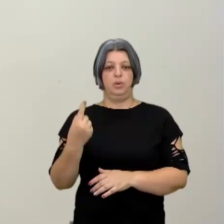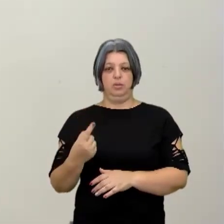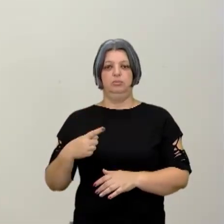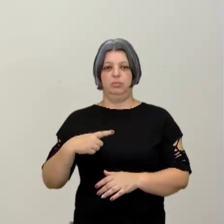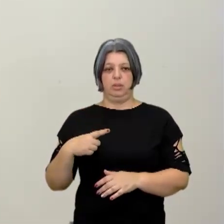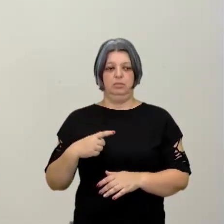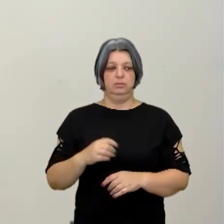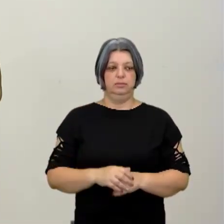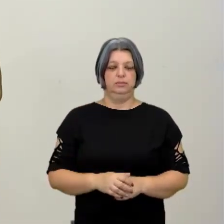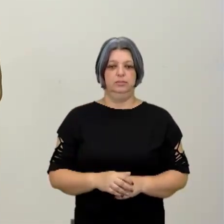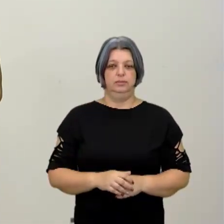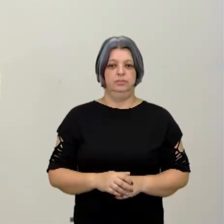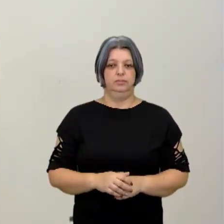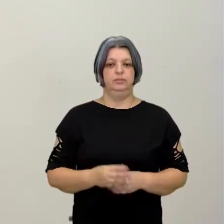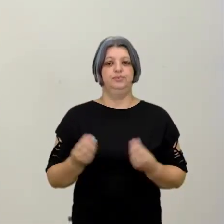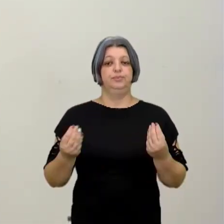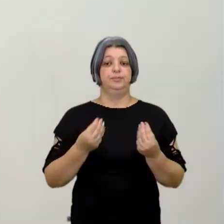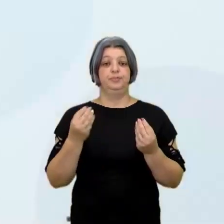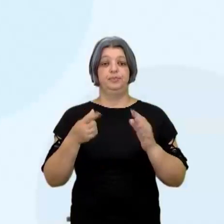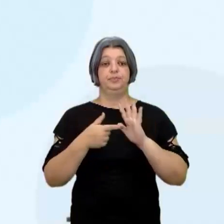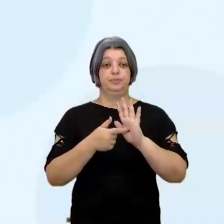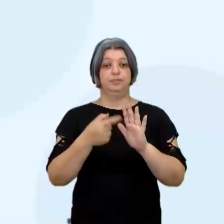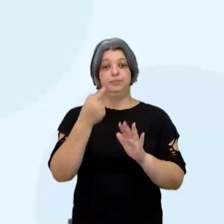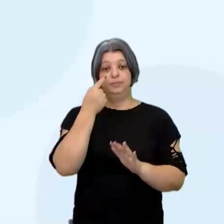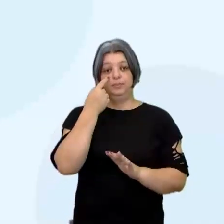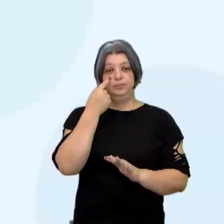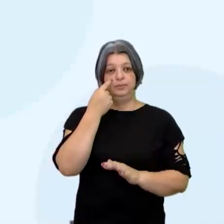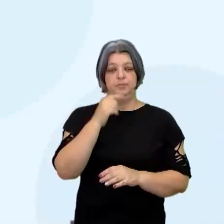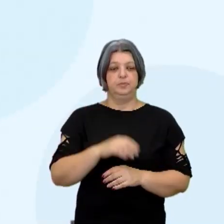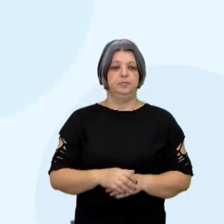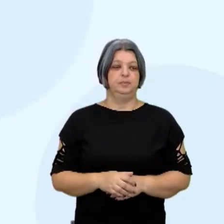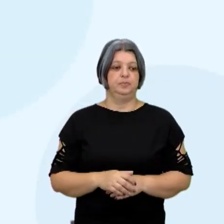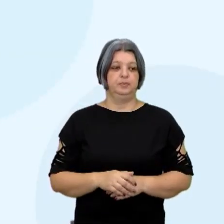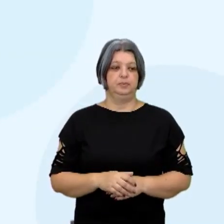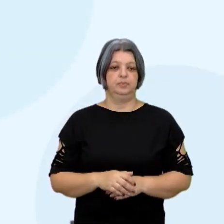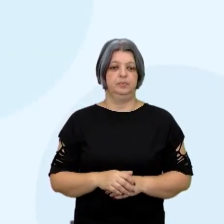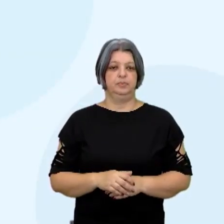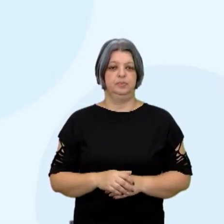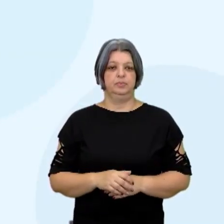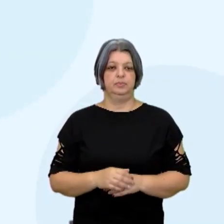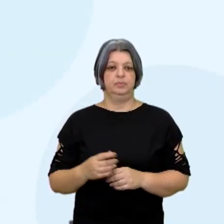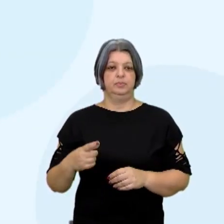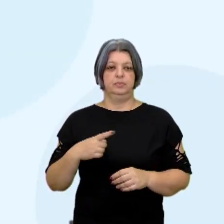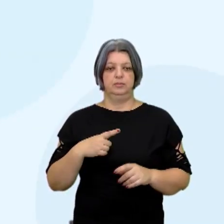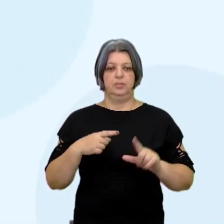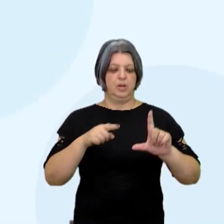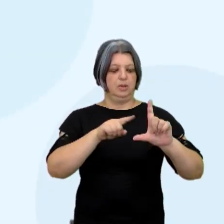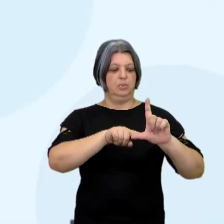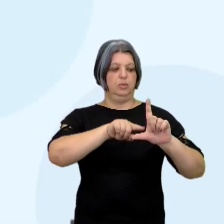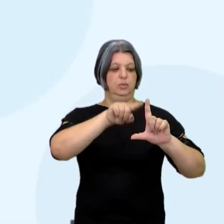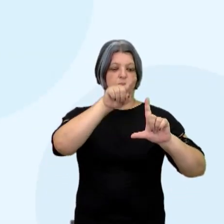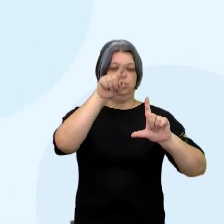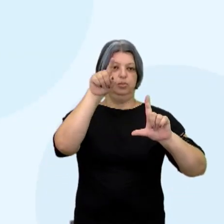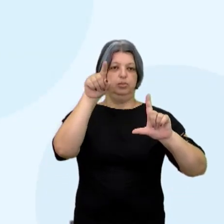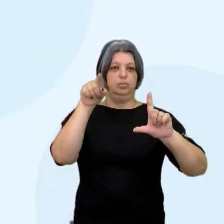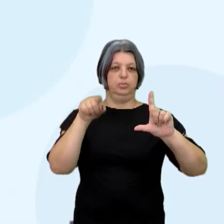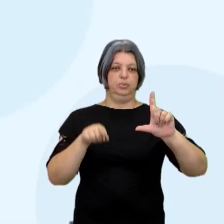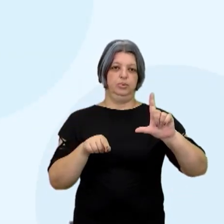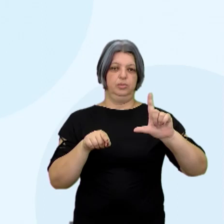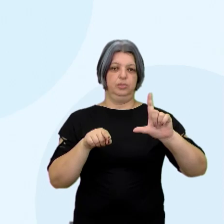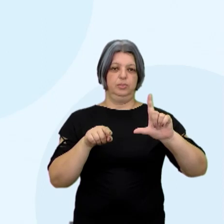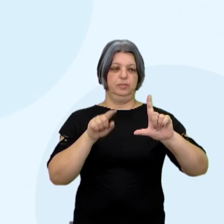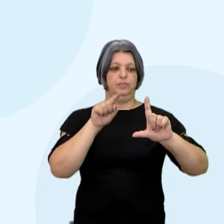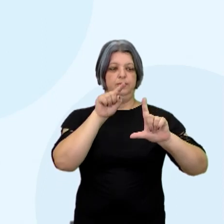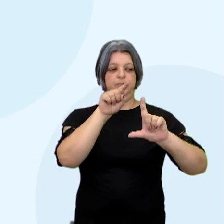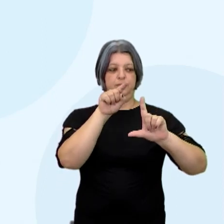então vou olhar aqui para nossa telinha como vai ficar ó olha aqui vai ficar só um vértice é este ponto lá em cima quando você baixar